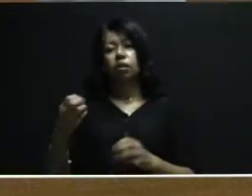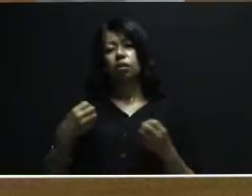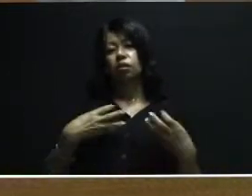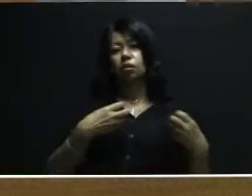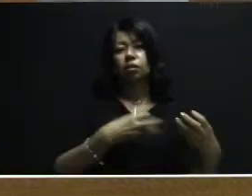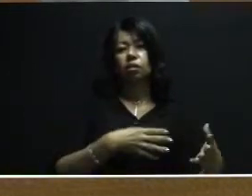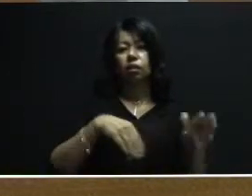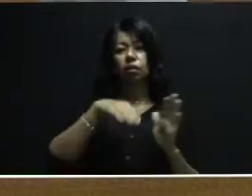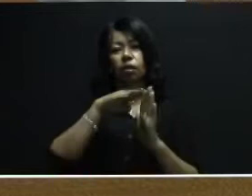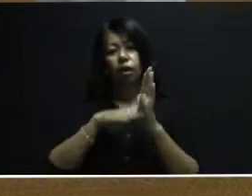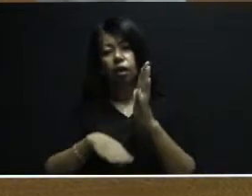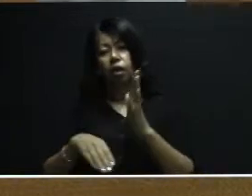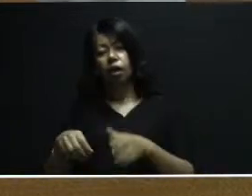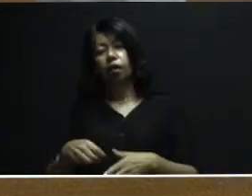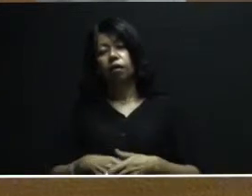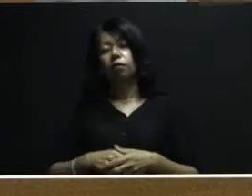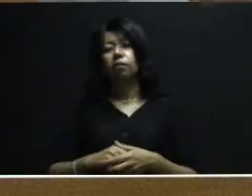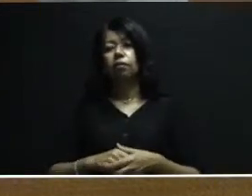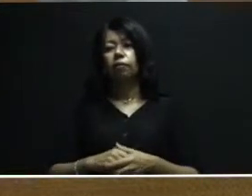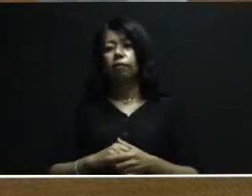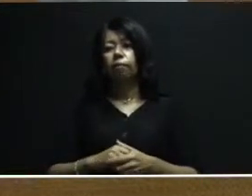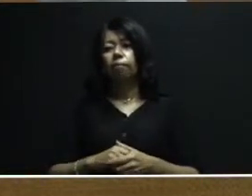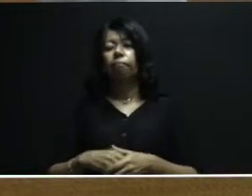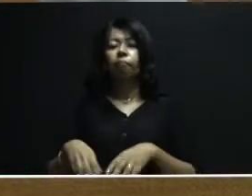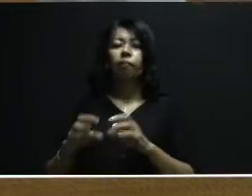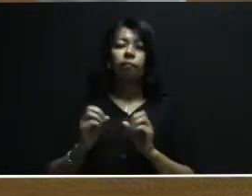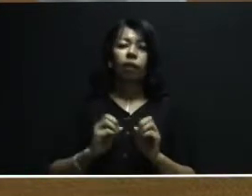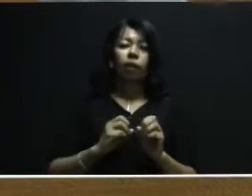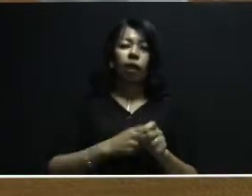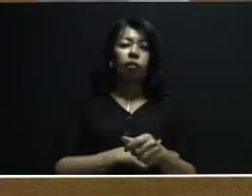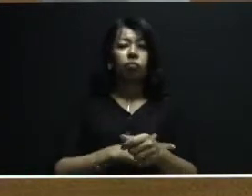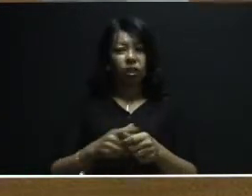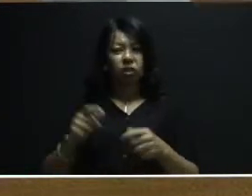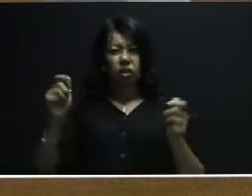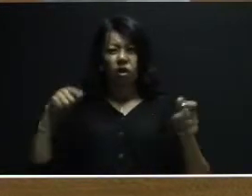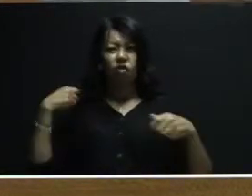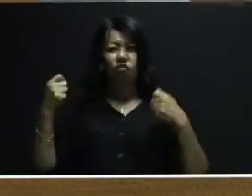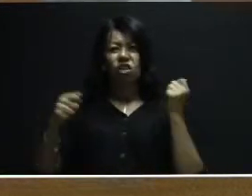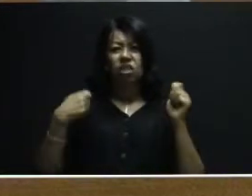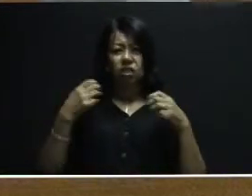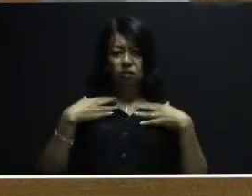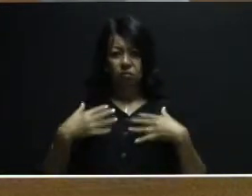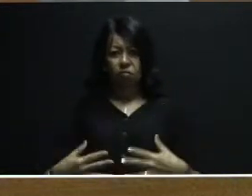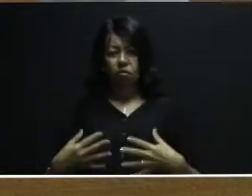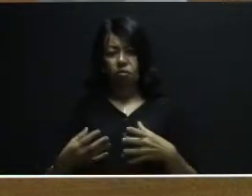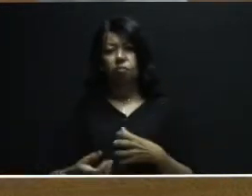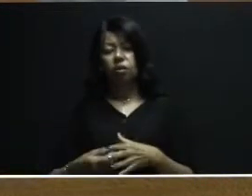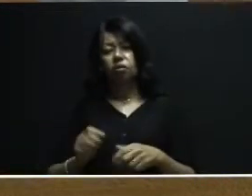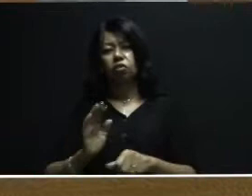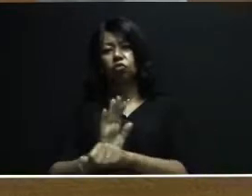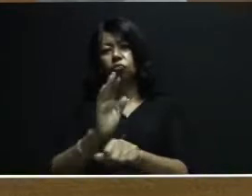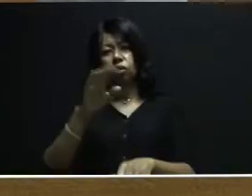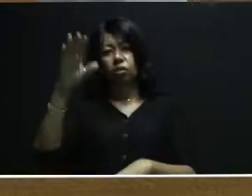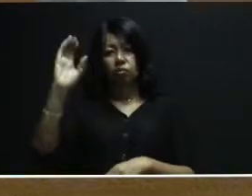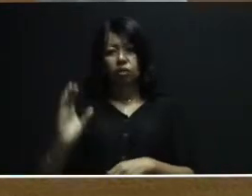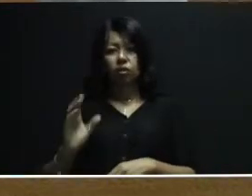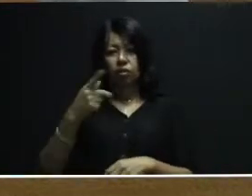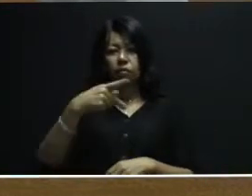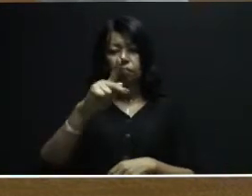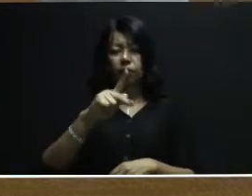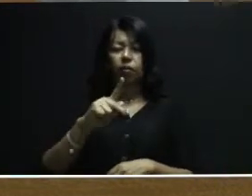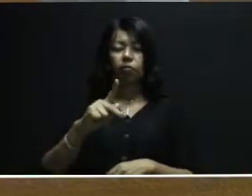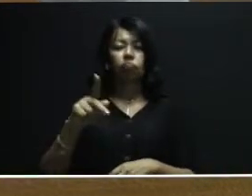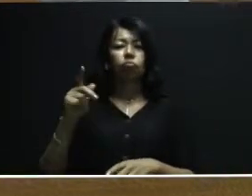regras, dá normas. A educação física, ele cria o cidadão através